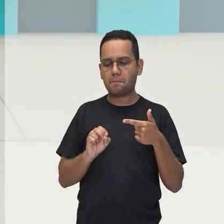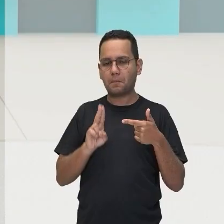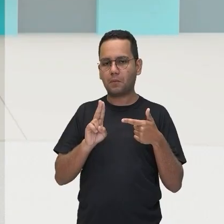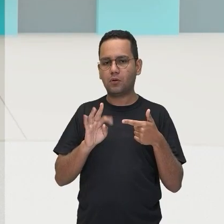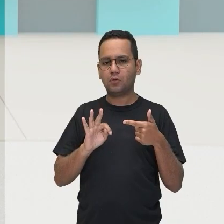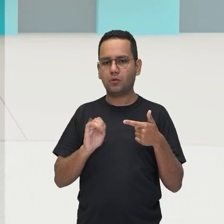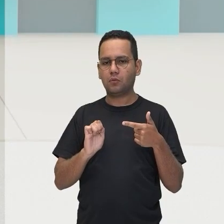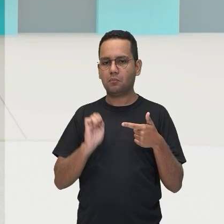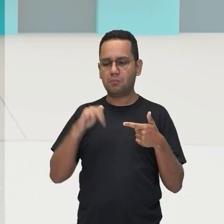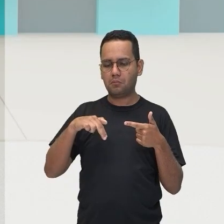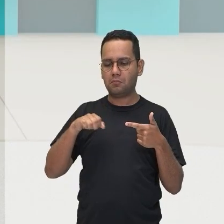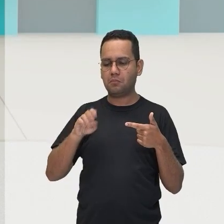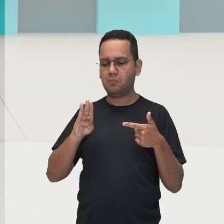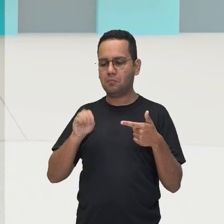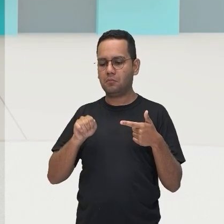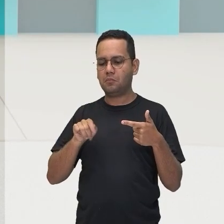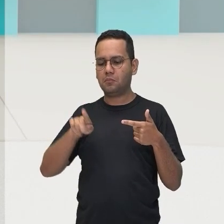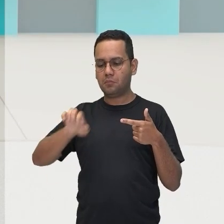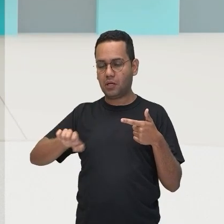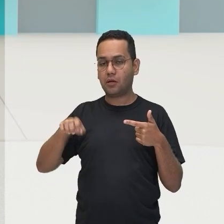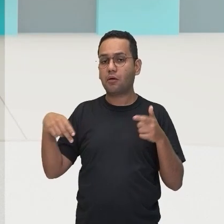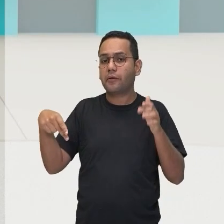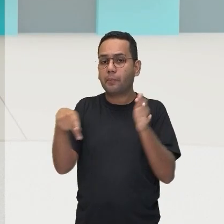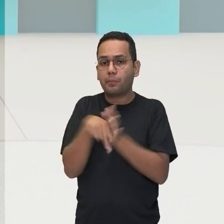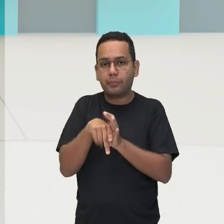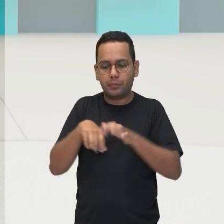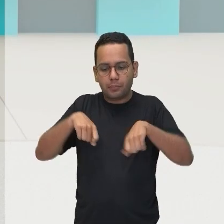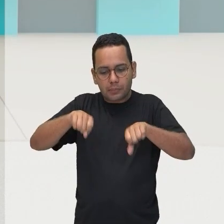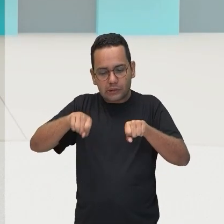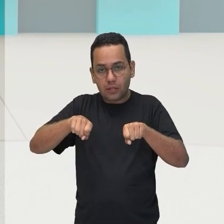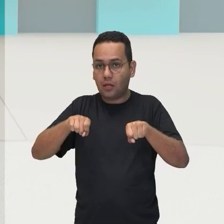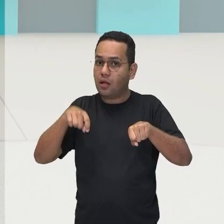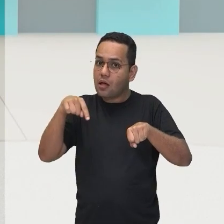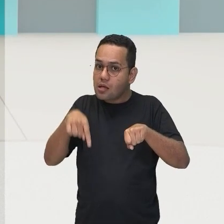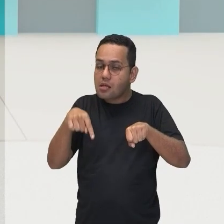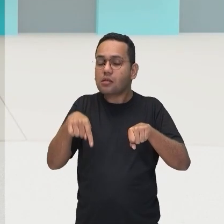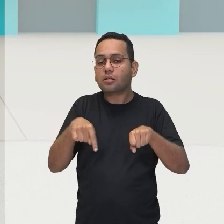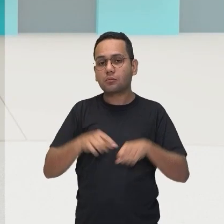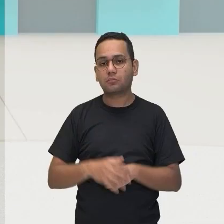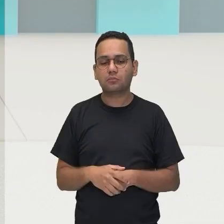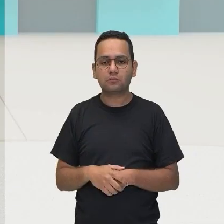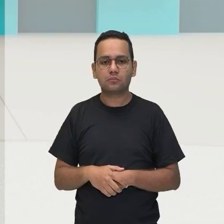auxílio dessa bike, dessa bicicleta específica, você vai ali